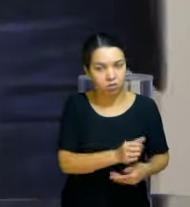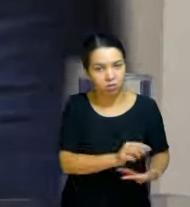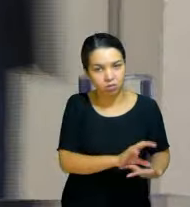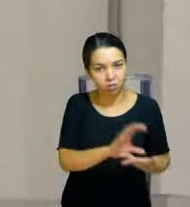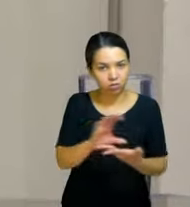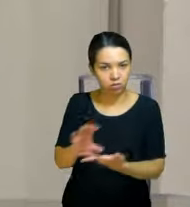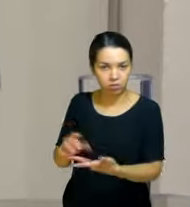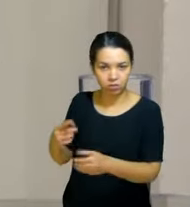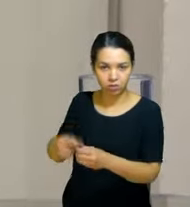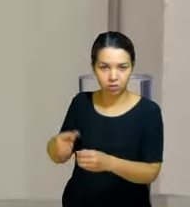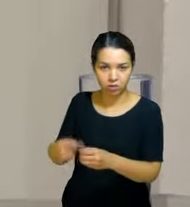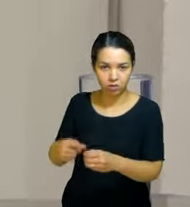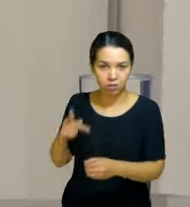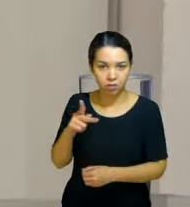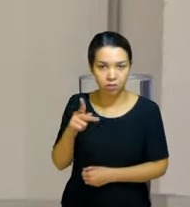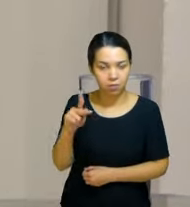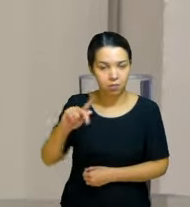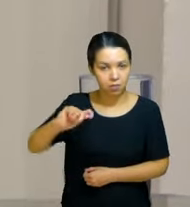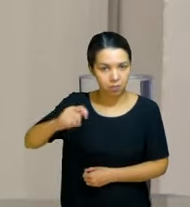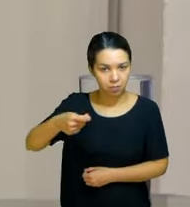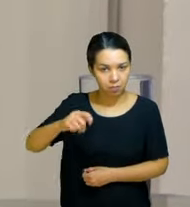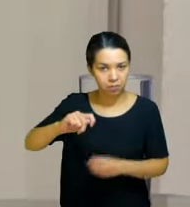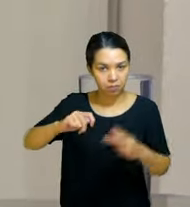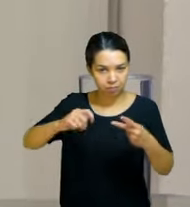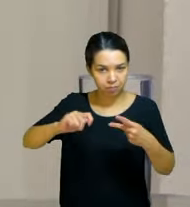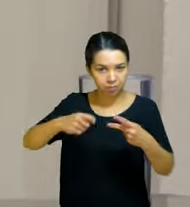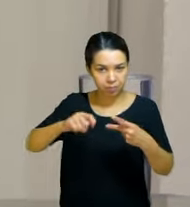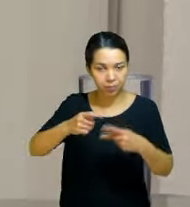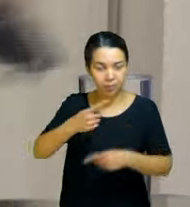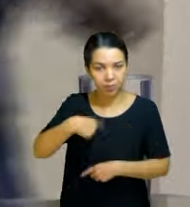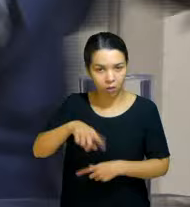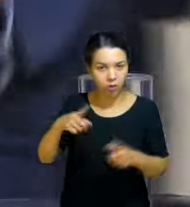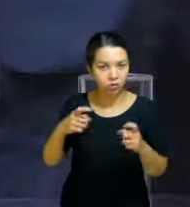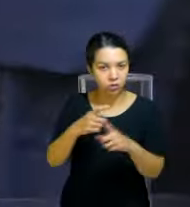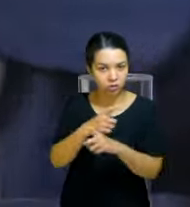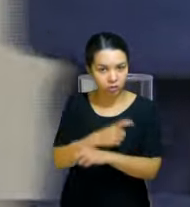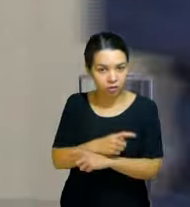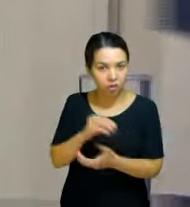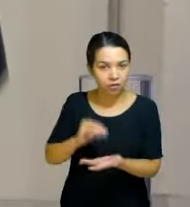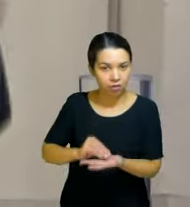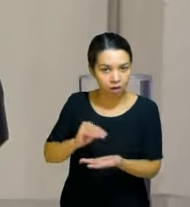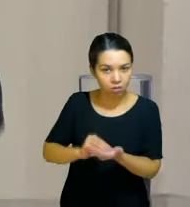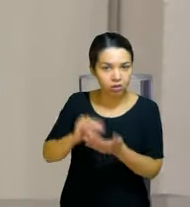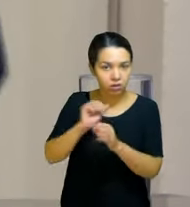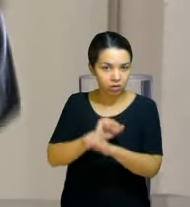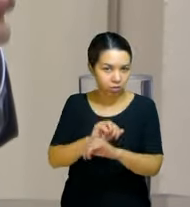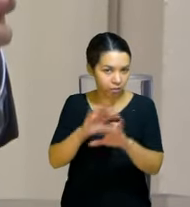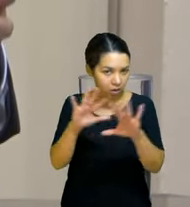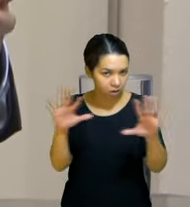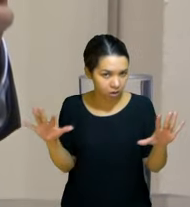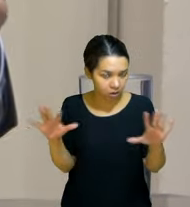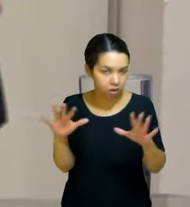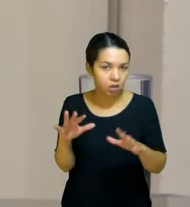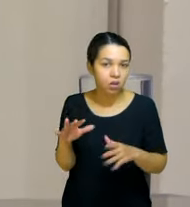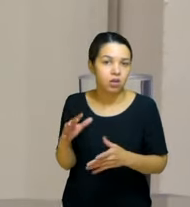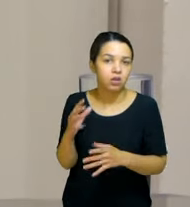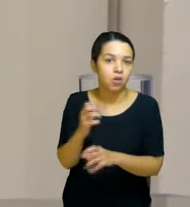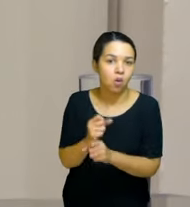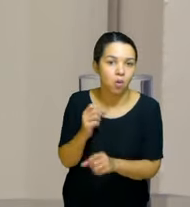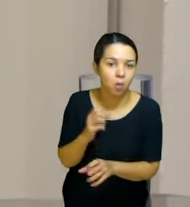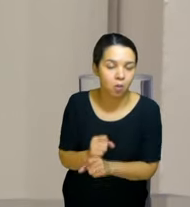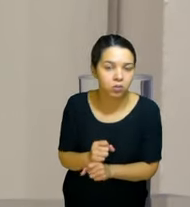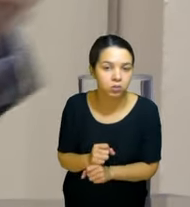famosos PICs, e nós tínhamos uma grande dificuldade em razão da falta de transparência, em razão da prestação de contas, e